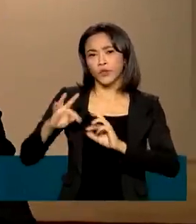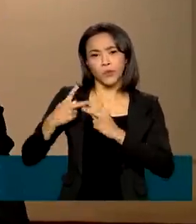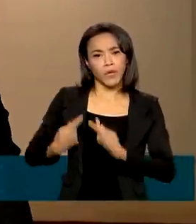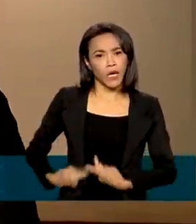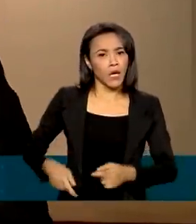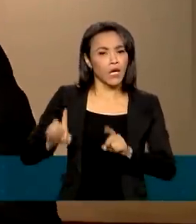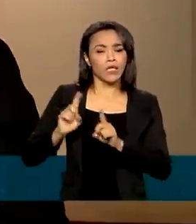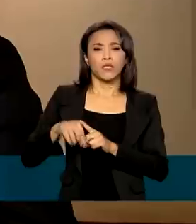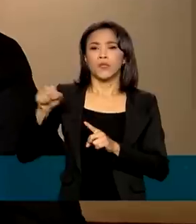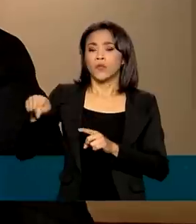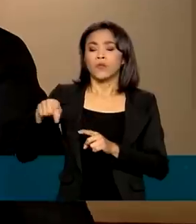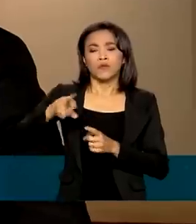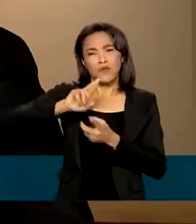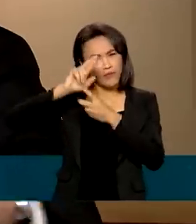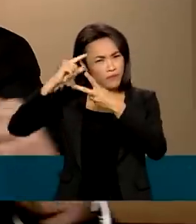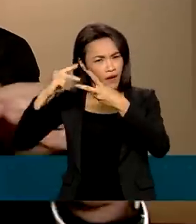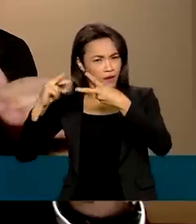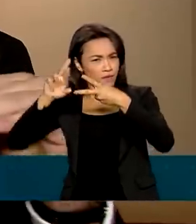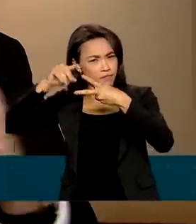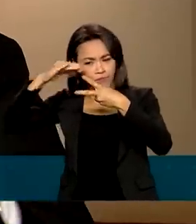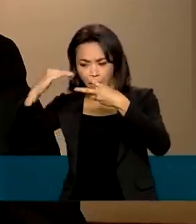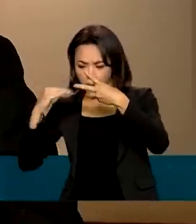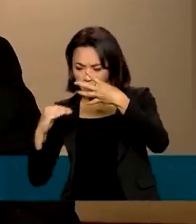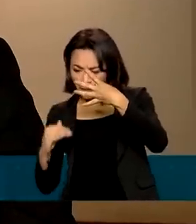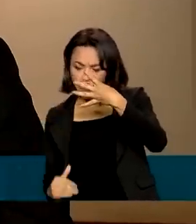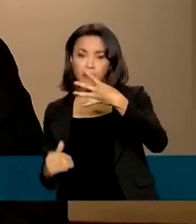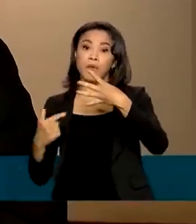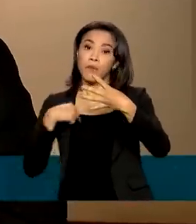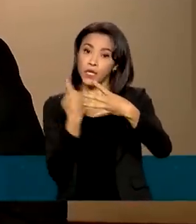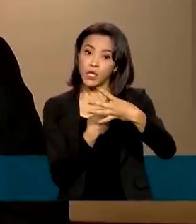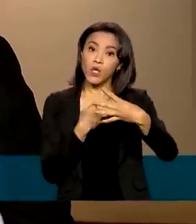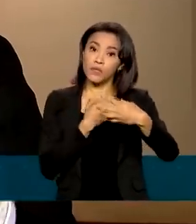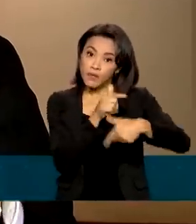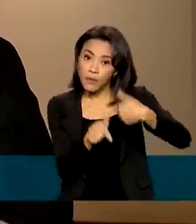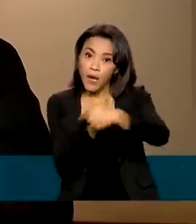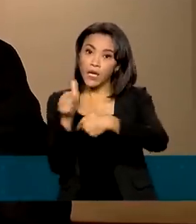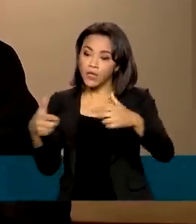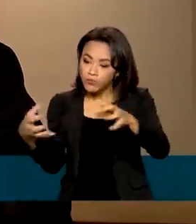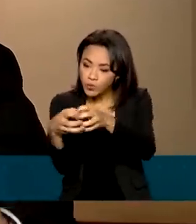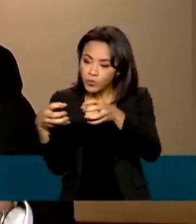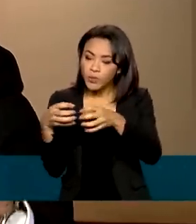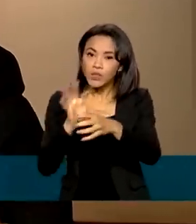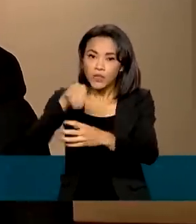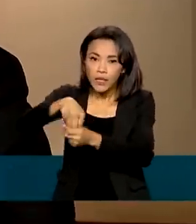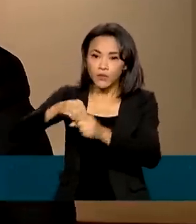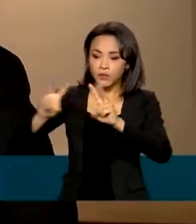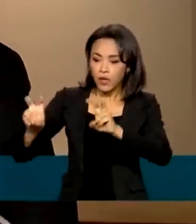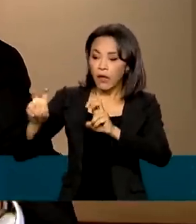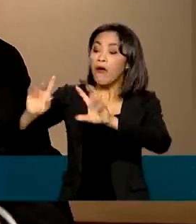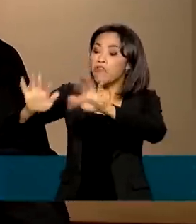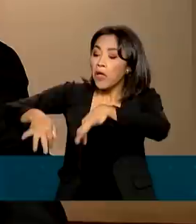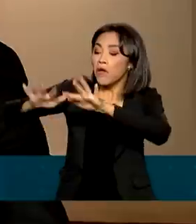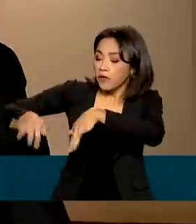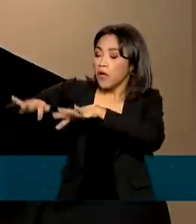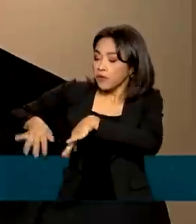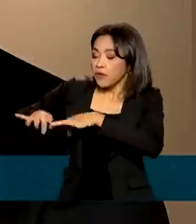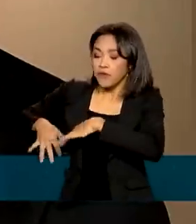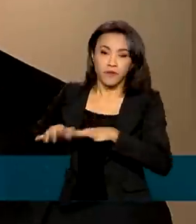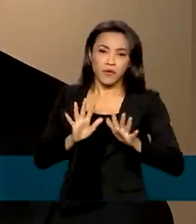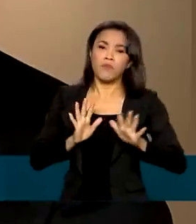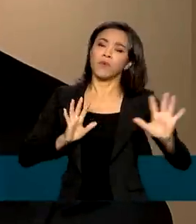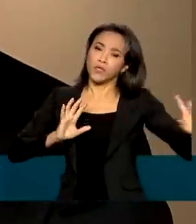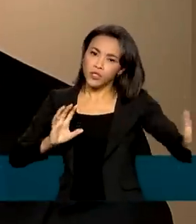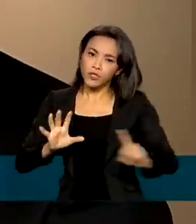governança, produtividade. Então, de trabalhar os comitês de forma paralela, de modo que nós não precisamos esperar um comitê terminar para começar outro.